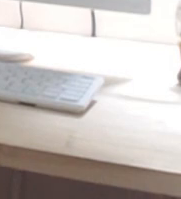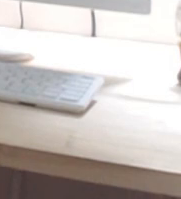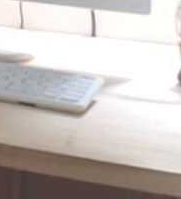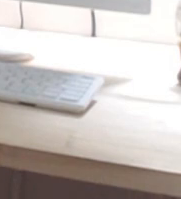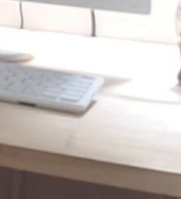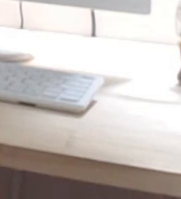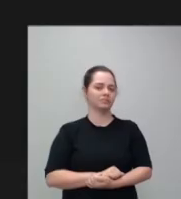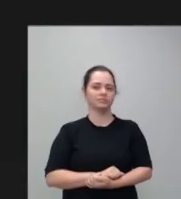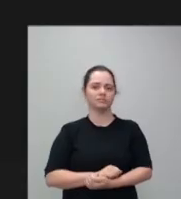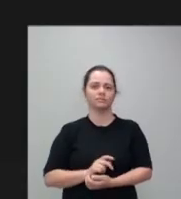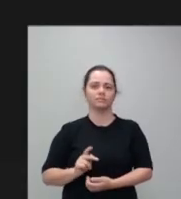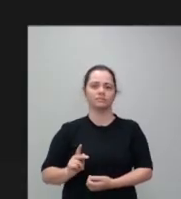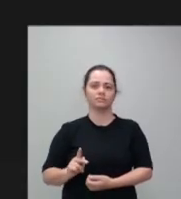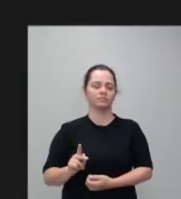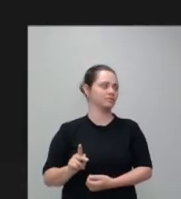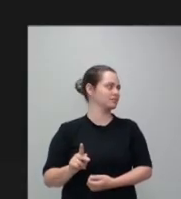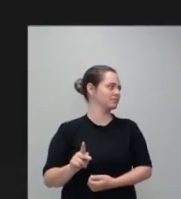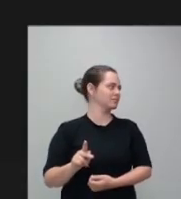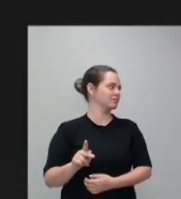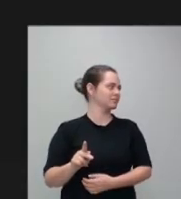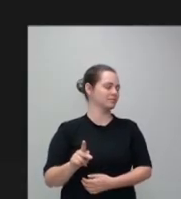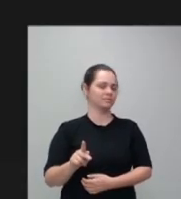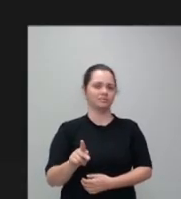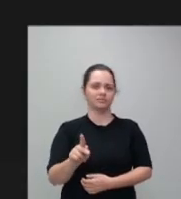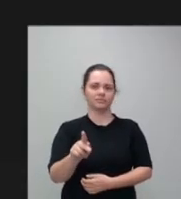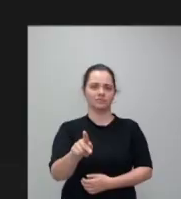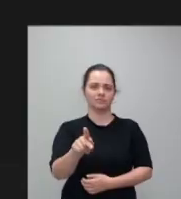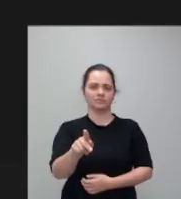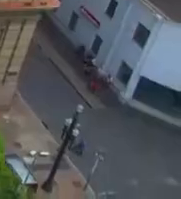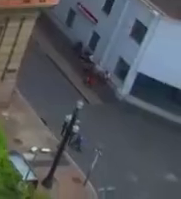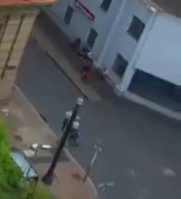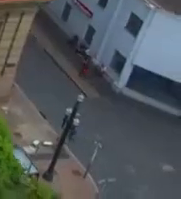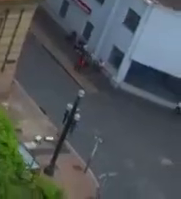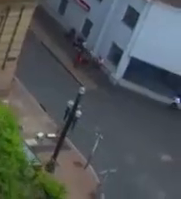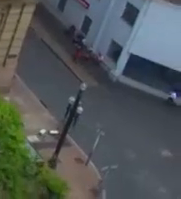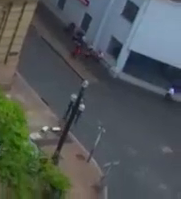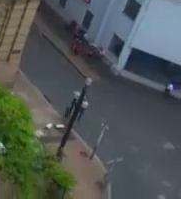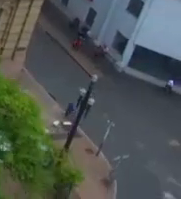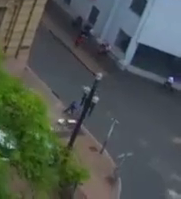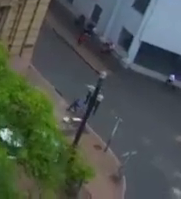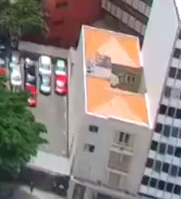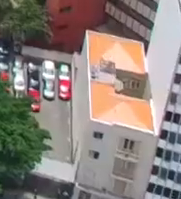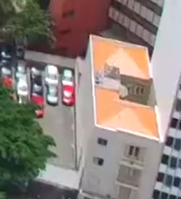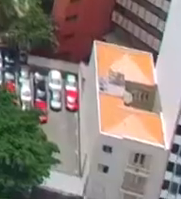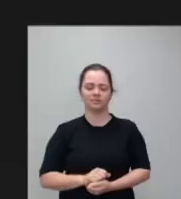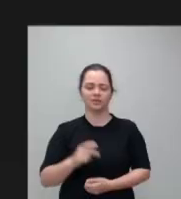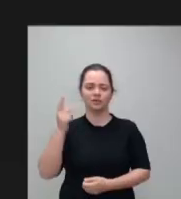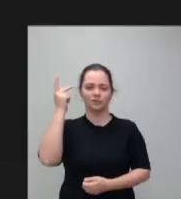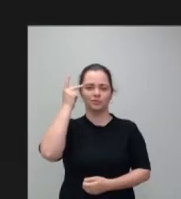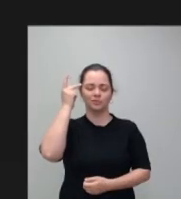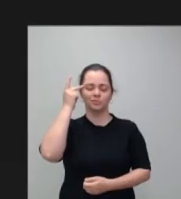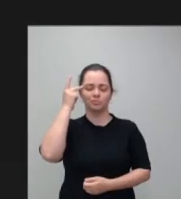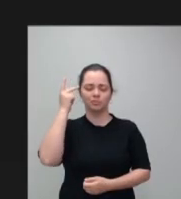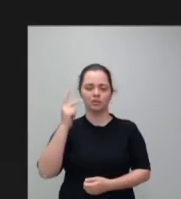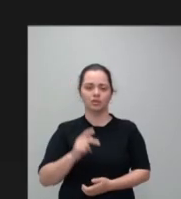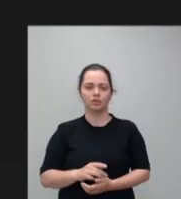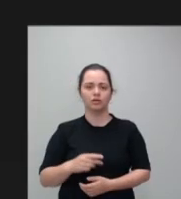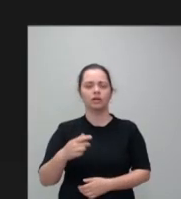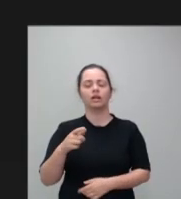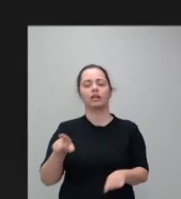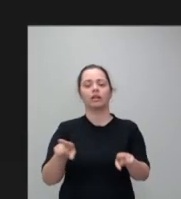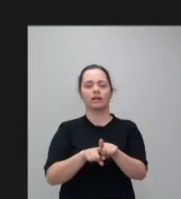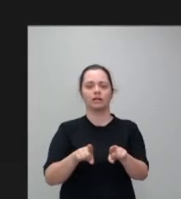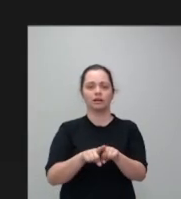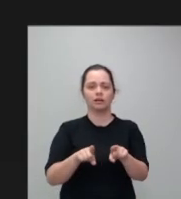de Justiça. A terceira turma do STJ reformou o acórdão do Tribunal de Justiça de São Paulo e decidiu que, mesmo após